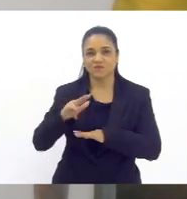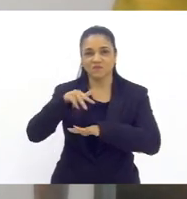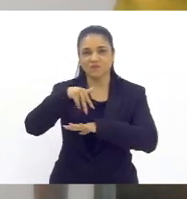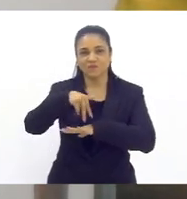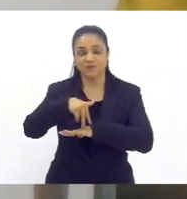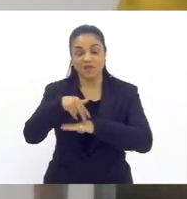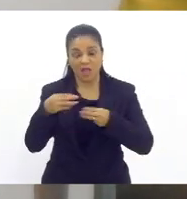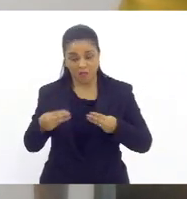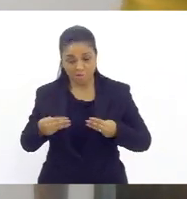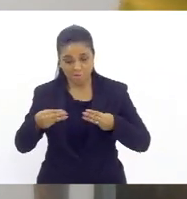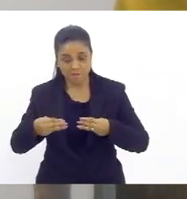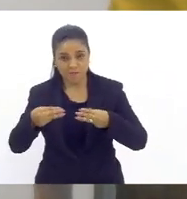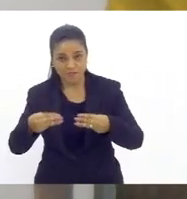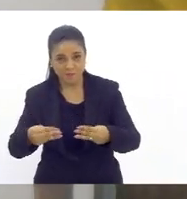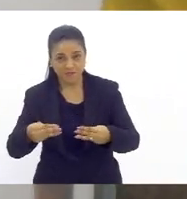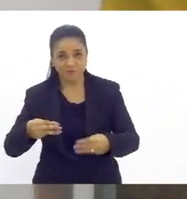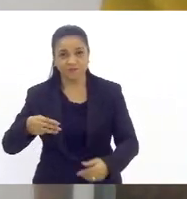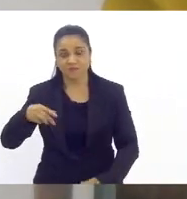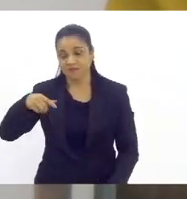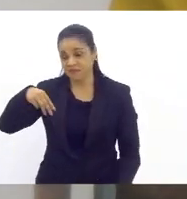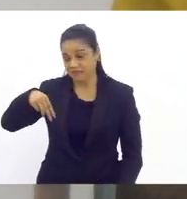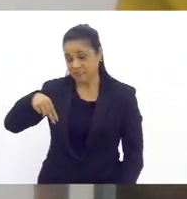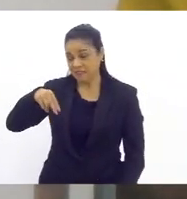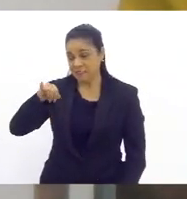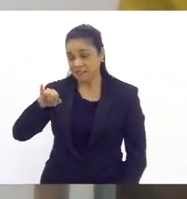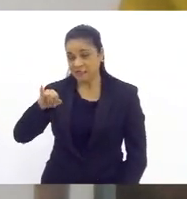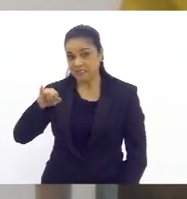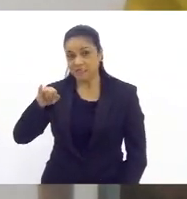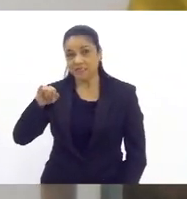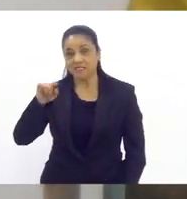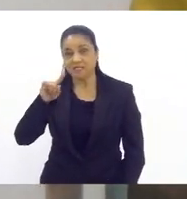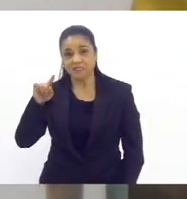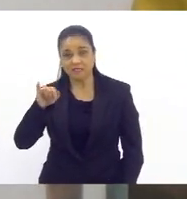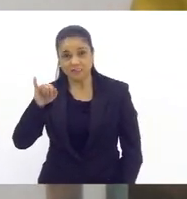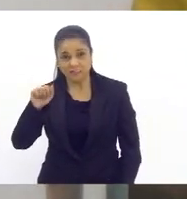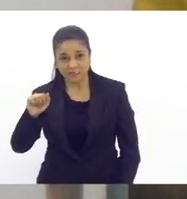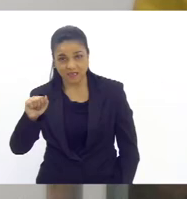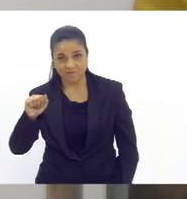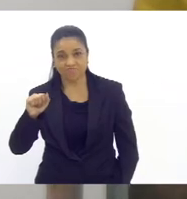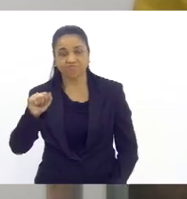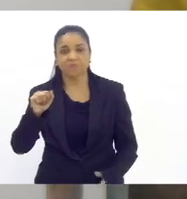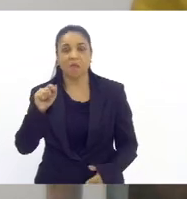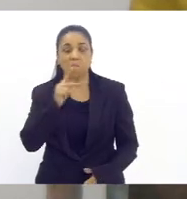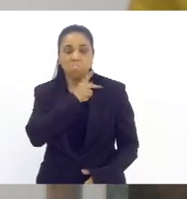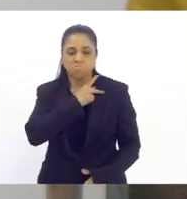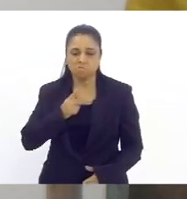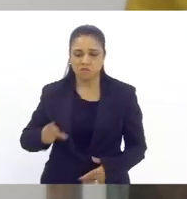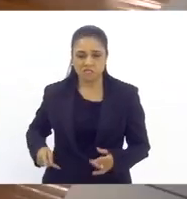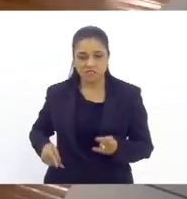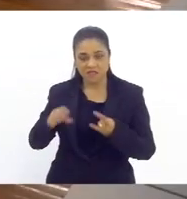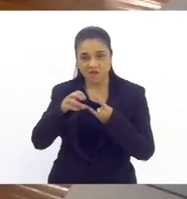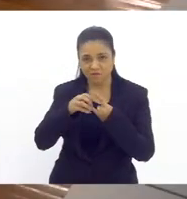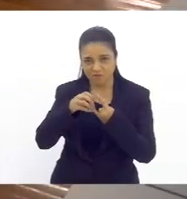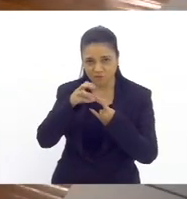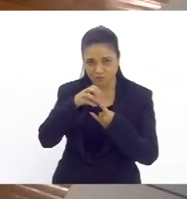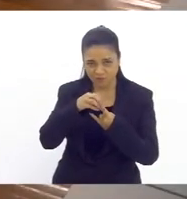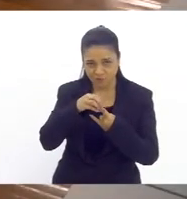ministra Nísia que já tá fazendo a diferença ela que a pouco tempo era a Presidenta da Fiocruz